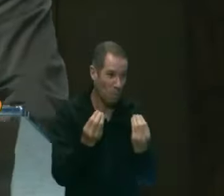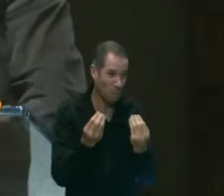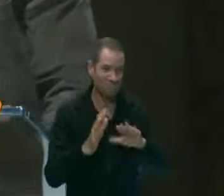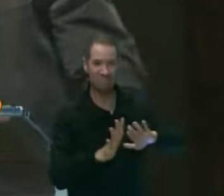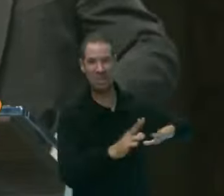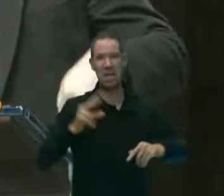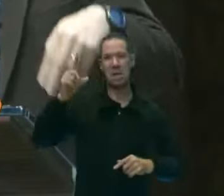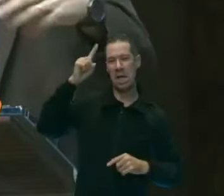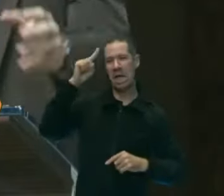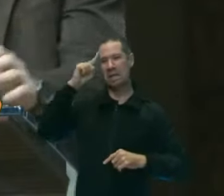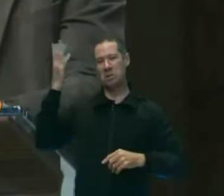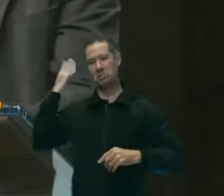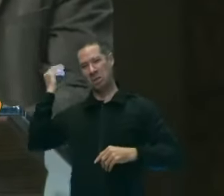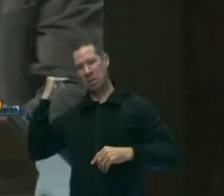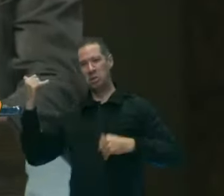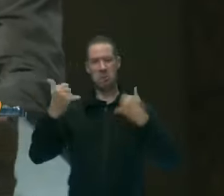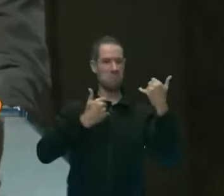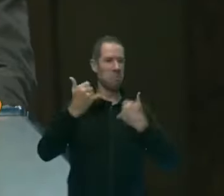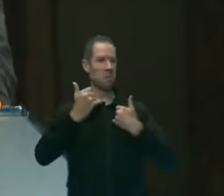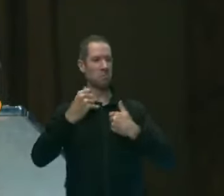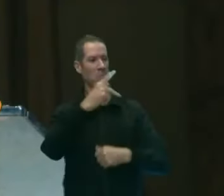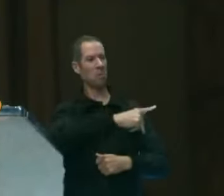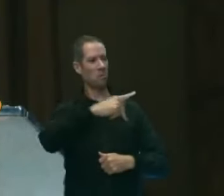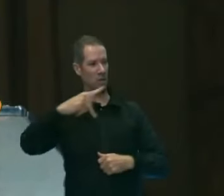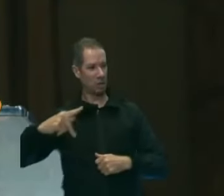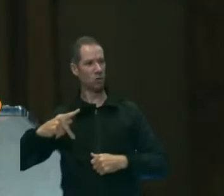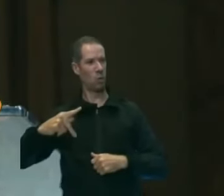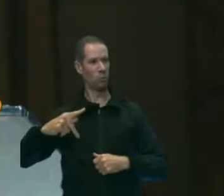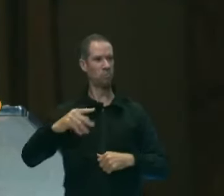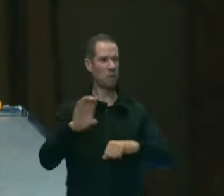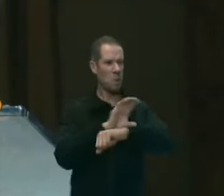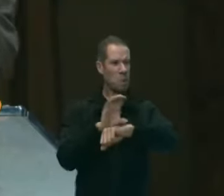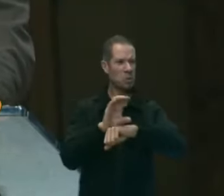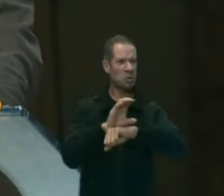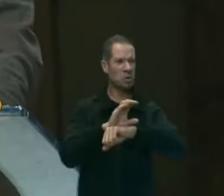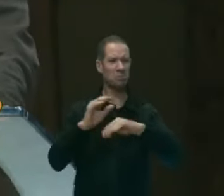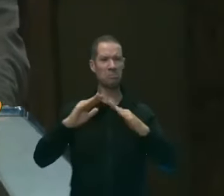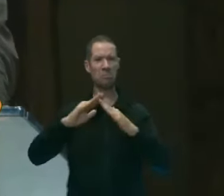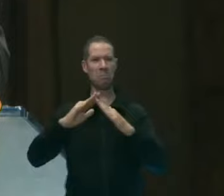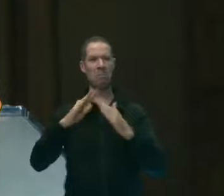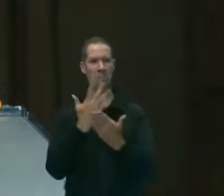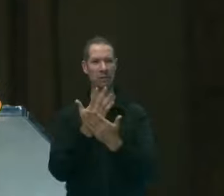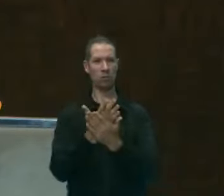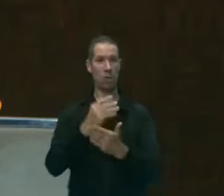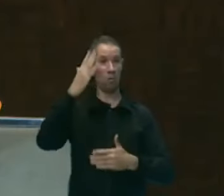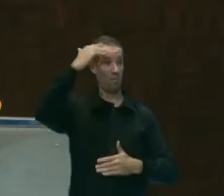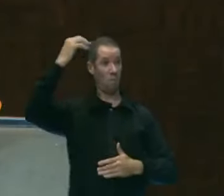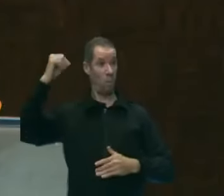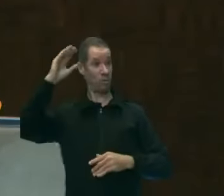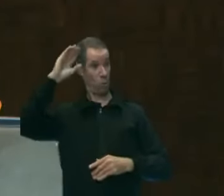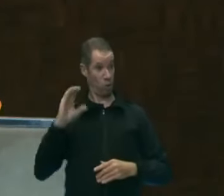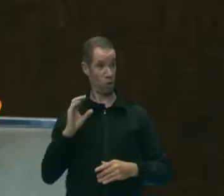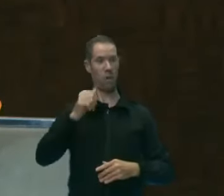eu ouvi um professor do cursinho, de uma escola bem conceituada em Curitiba, recebi de uma